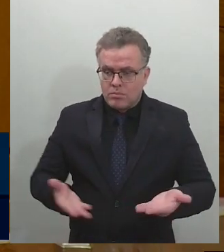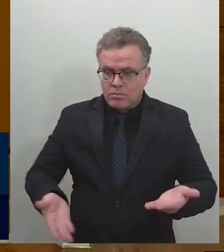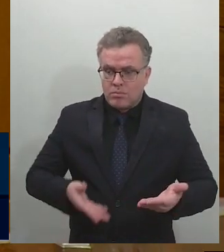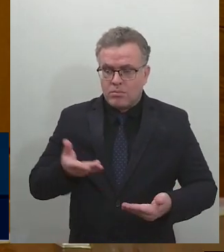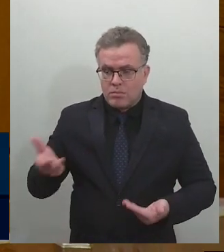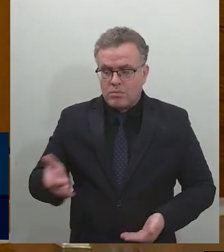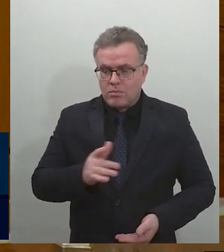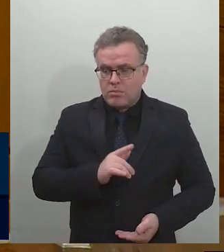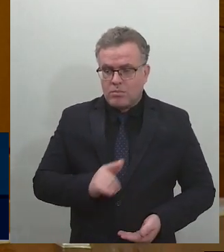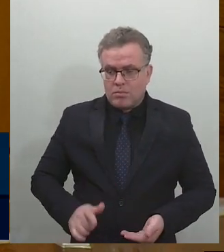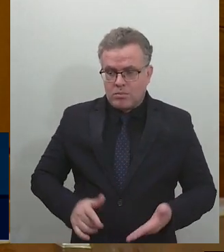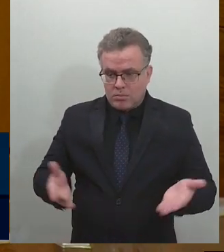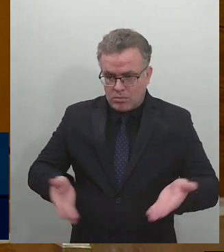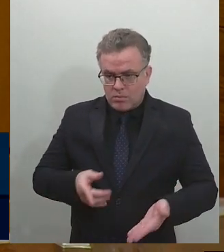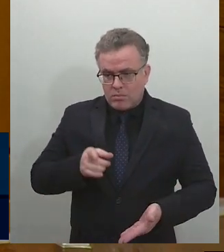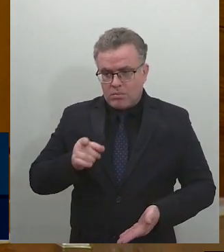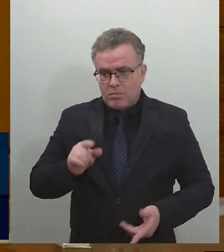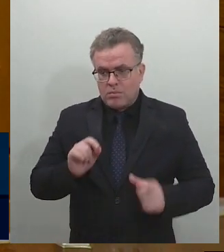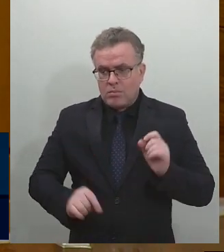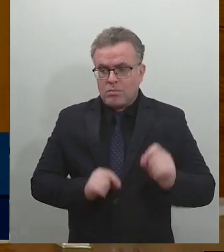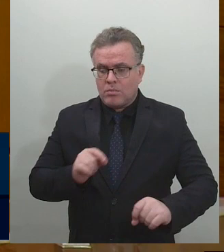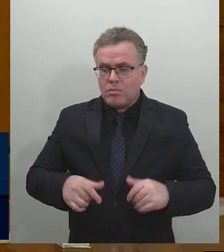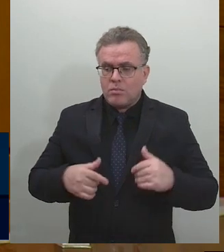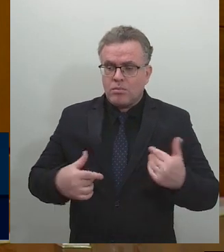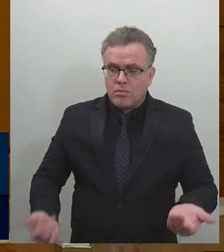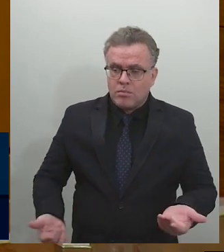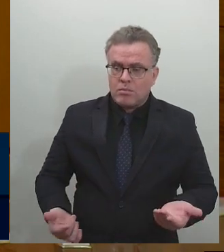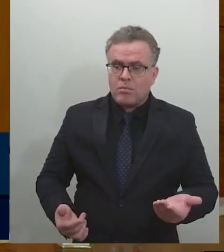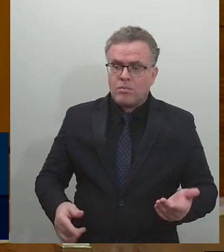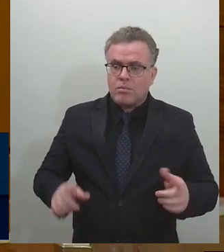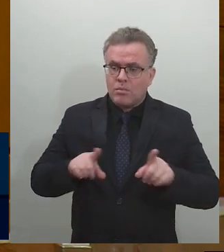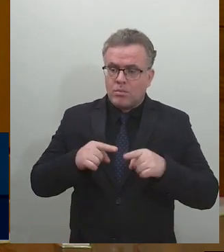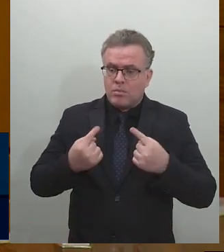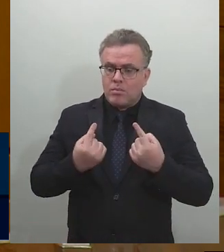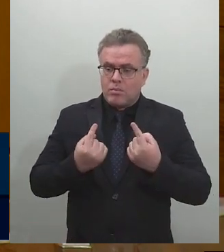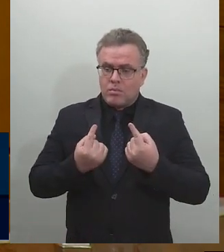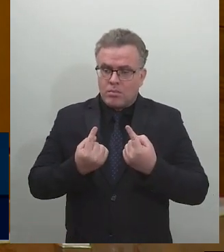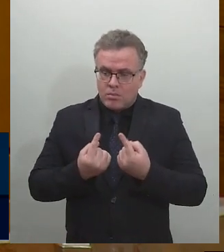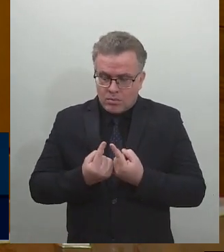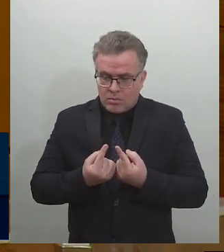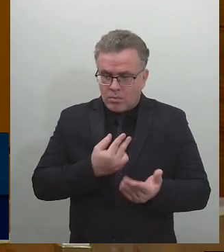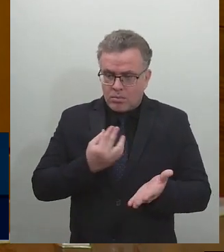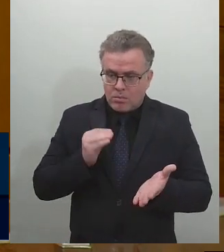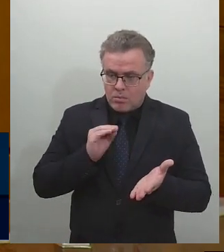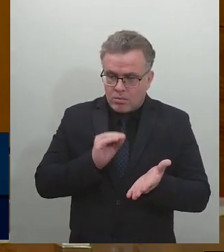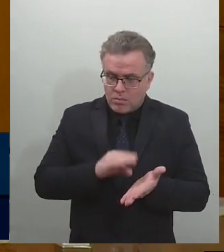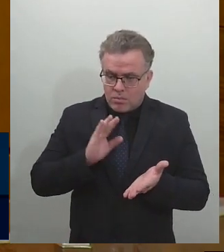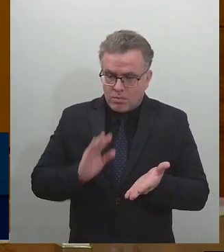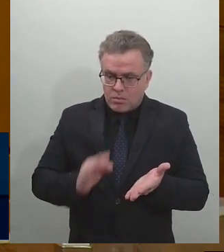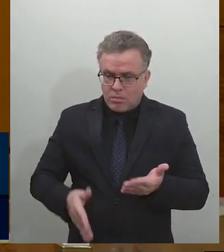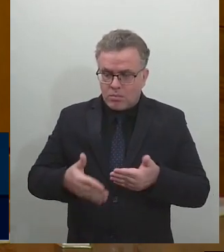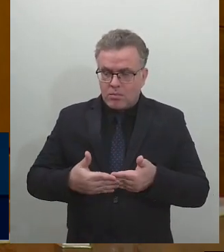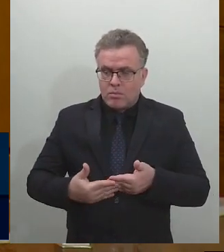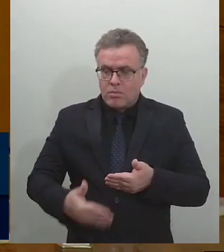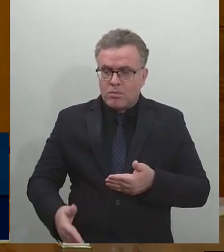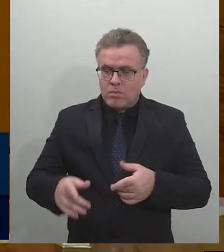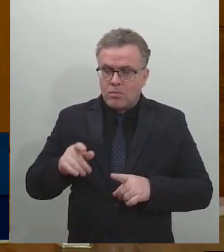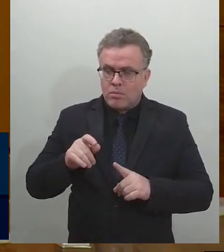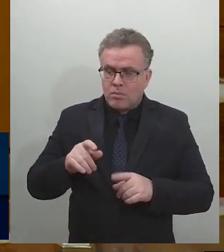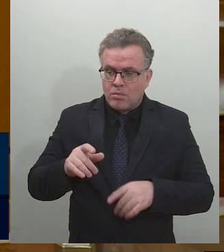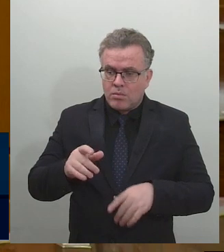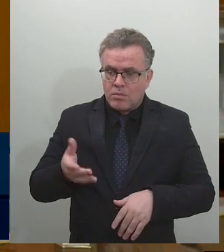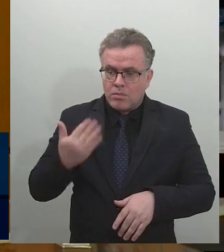no Grande Expediente, trarei aqui um pouco do que nós fizemos ao longo do nosso recesso, que